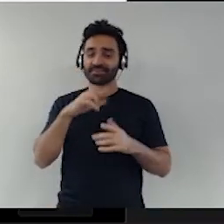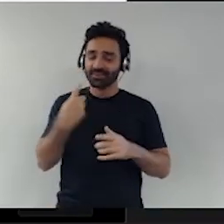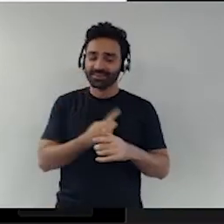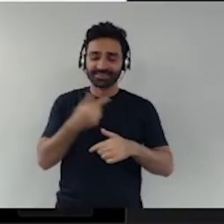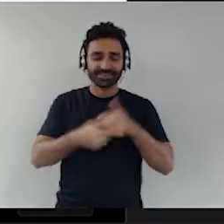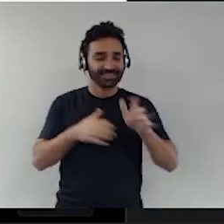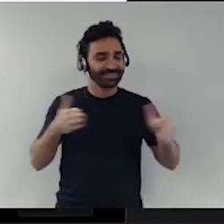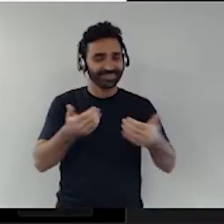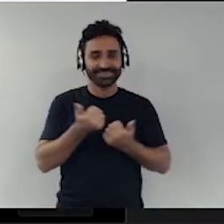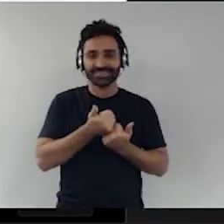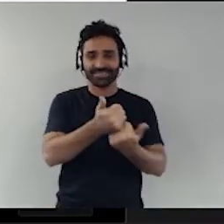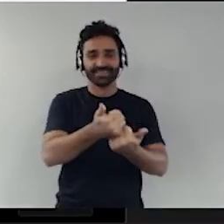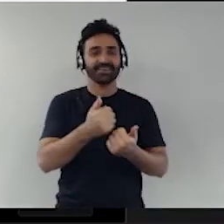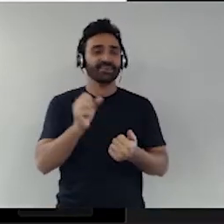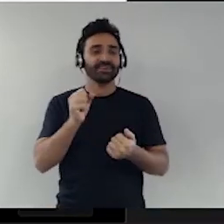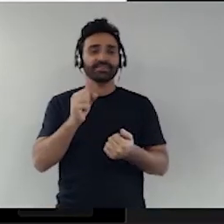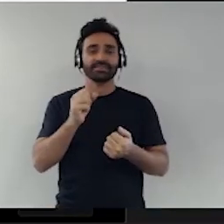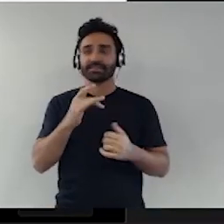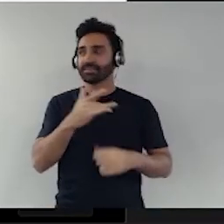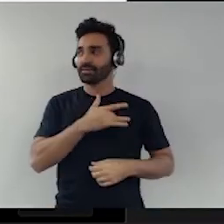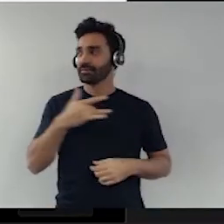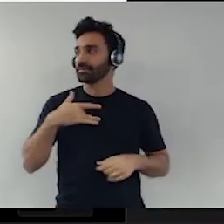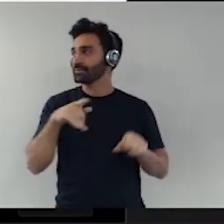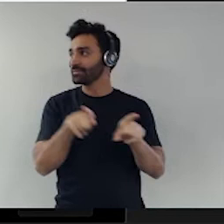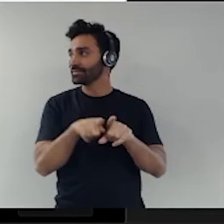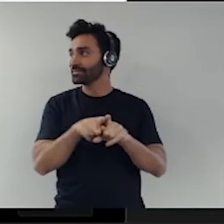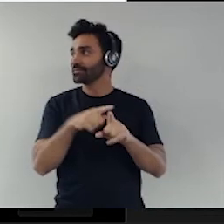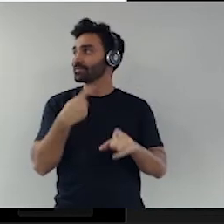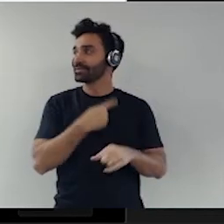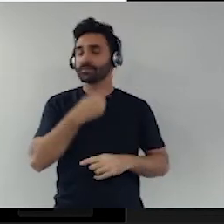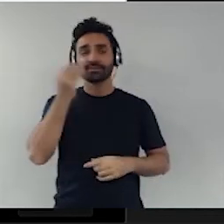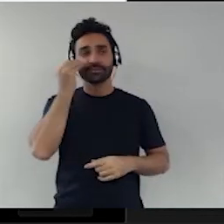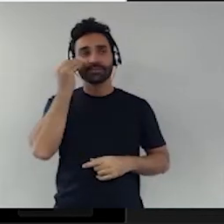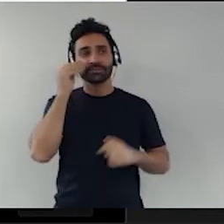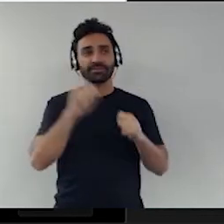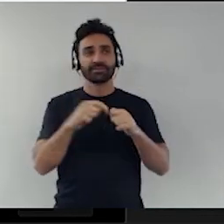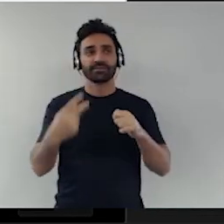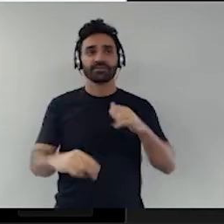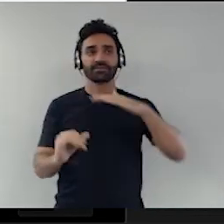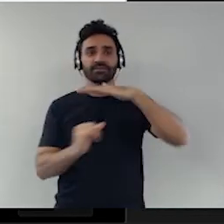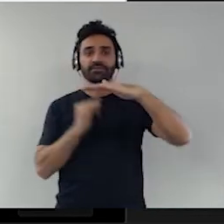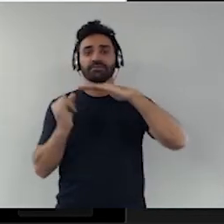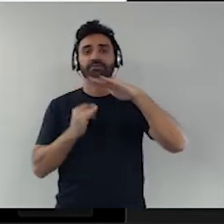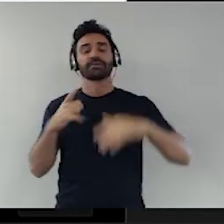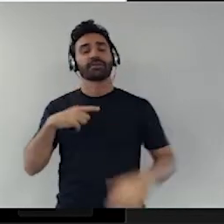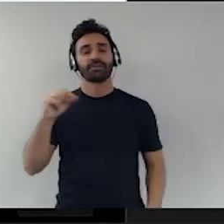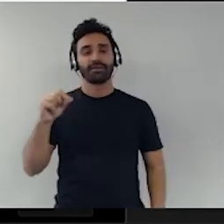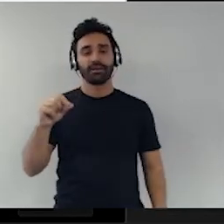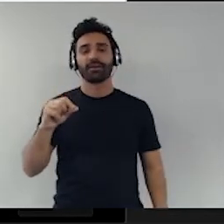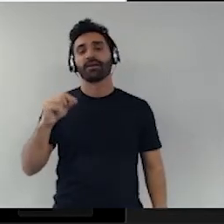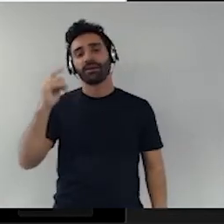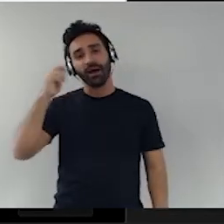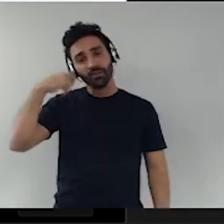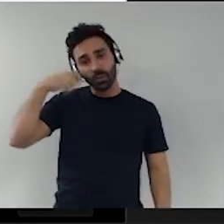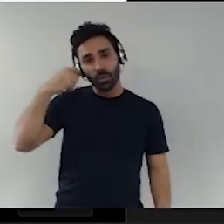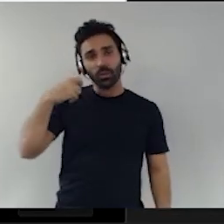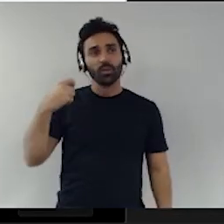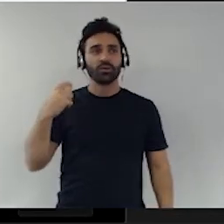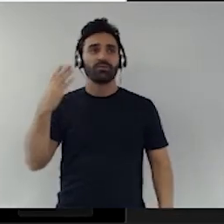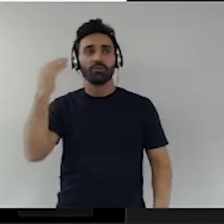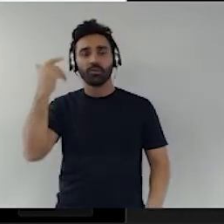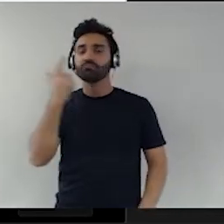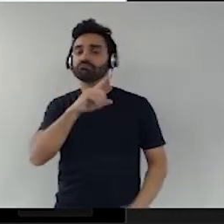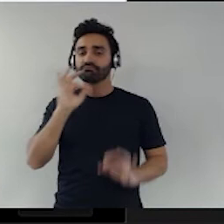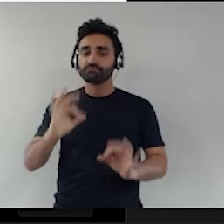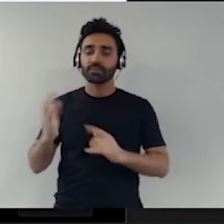saúde. Então, essa que a gente tenta fazer aqui no Instituto, e tem atores aqui sofisticados que nos